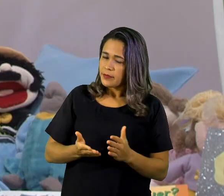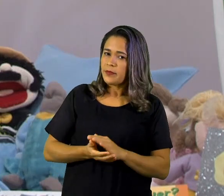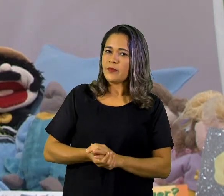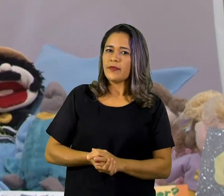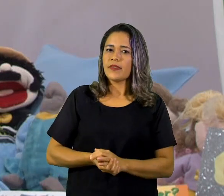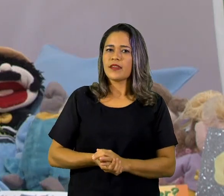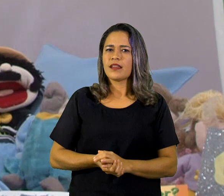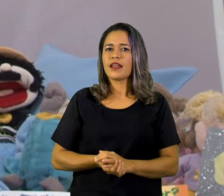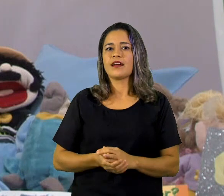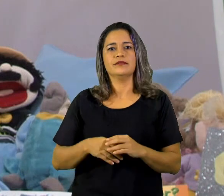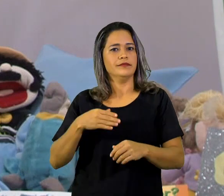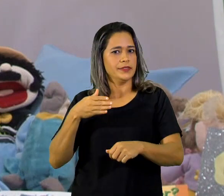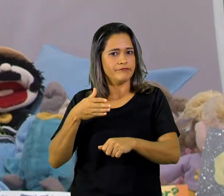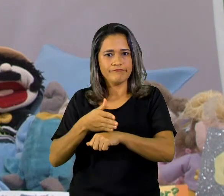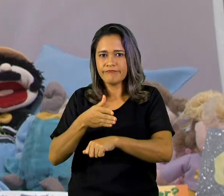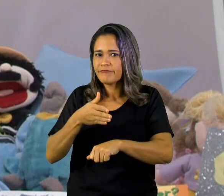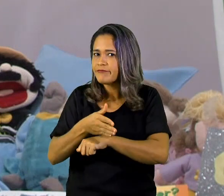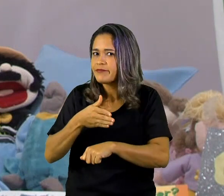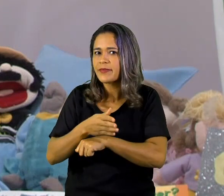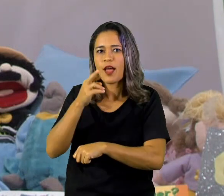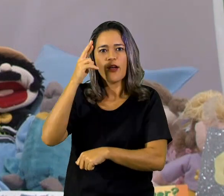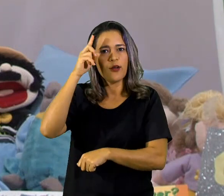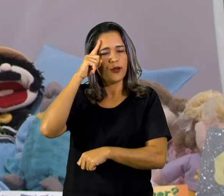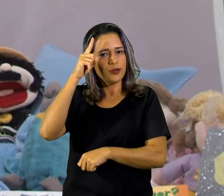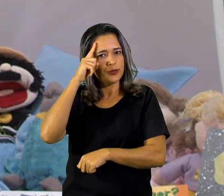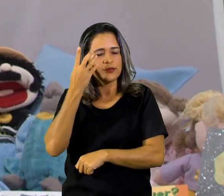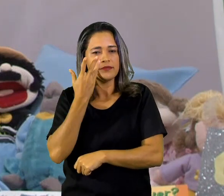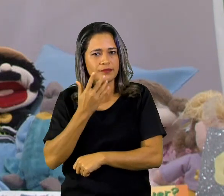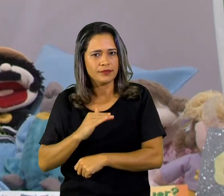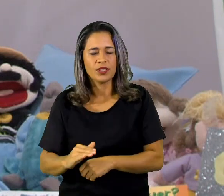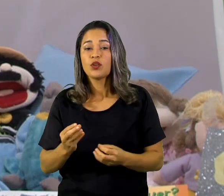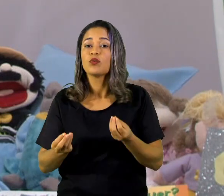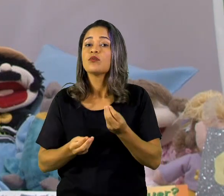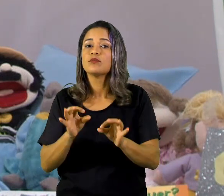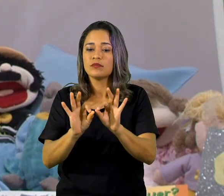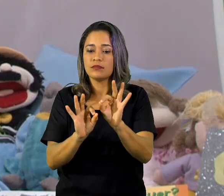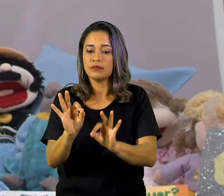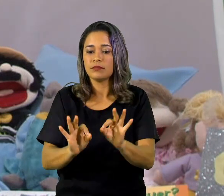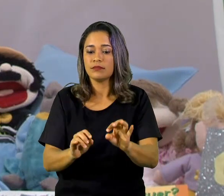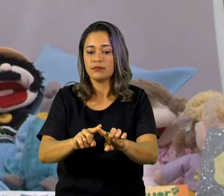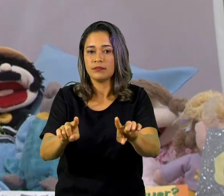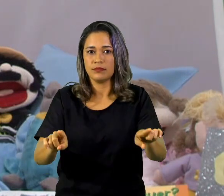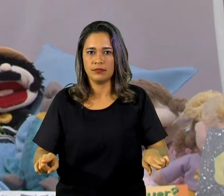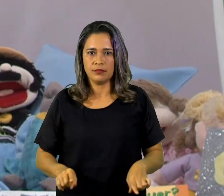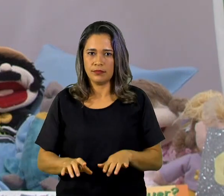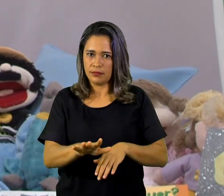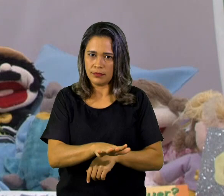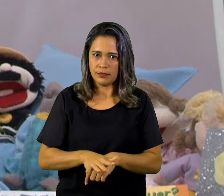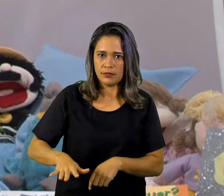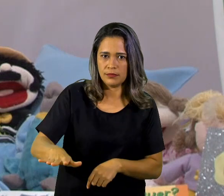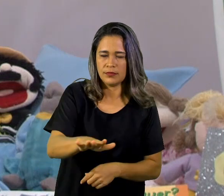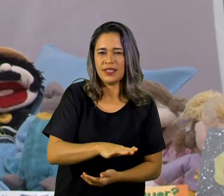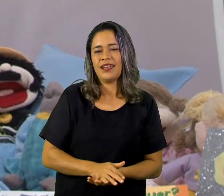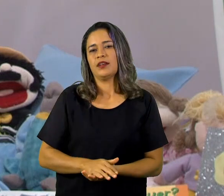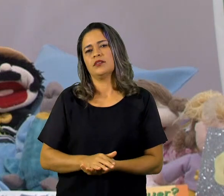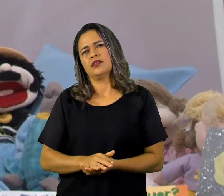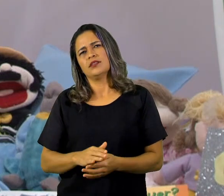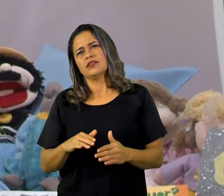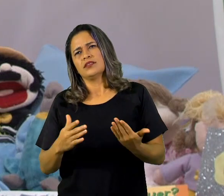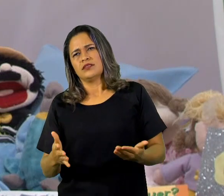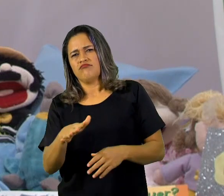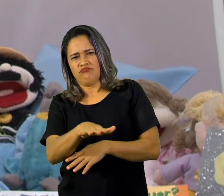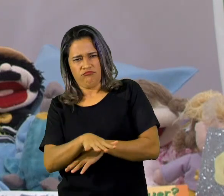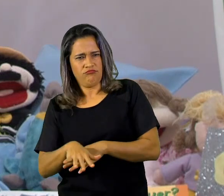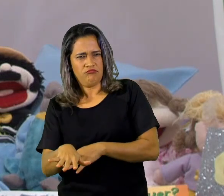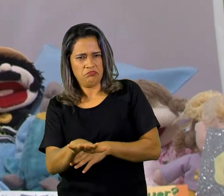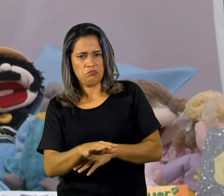uma rotina para a criança. Então, como preparar esse espaço? Muitas vezes esse espaço, ele pode